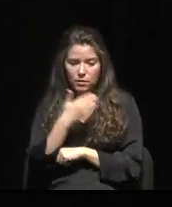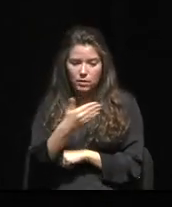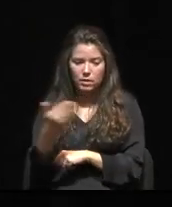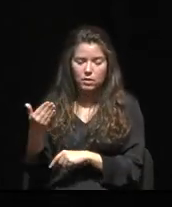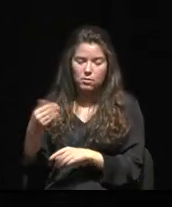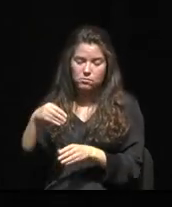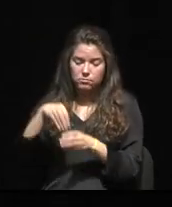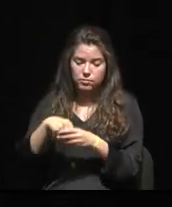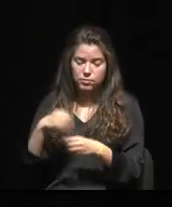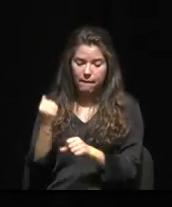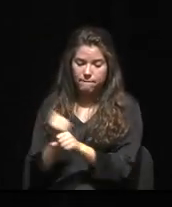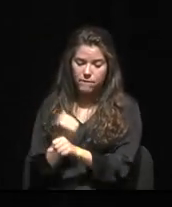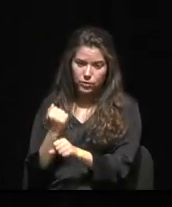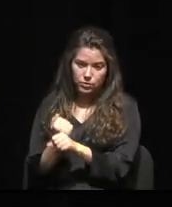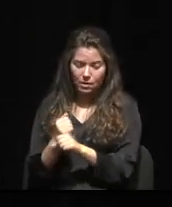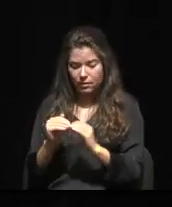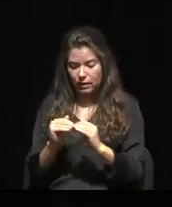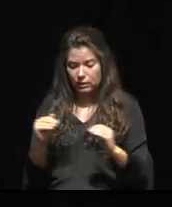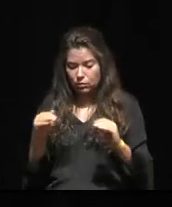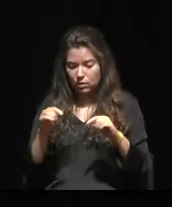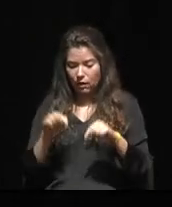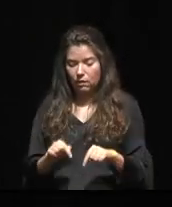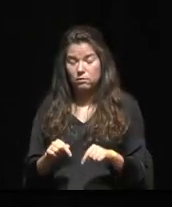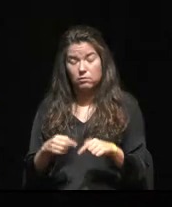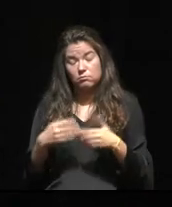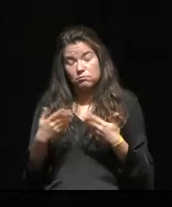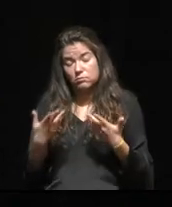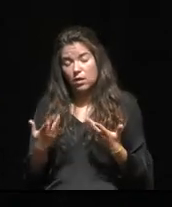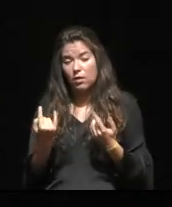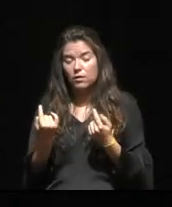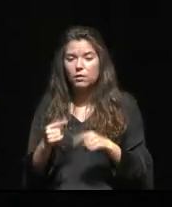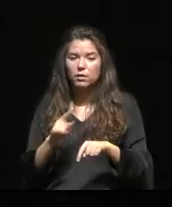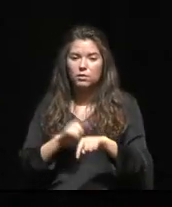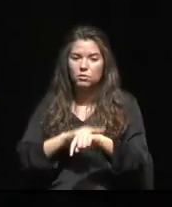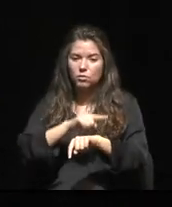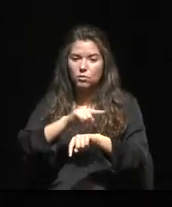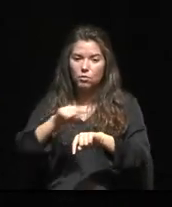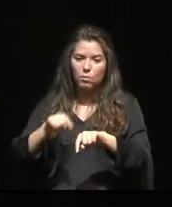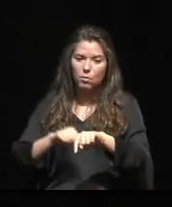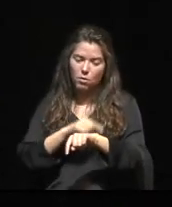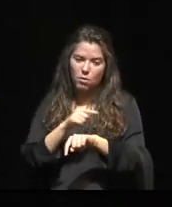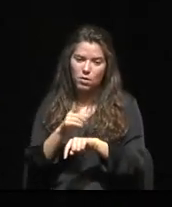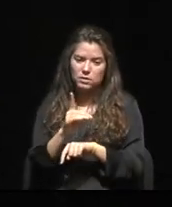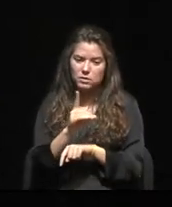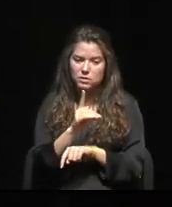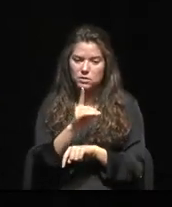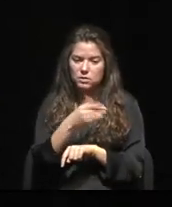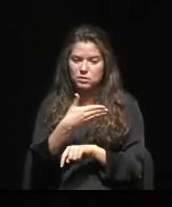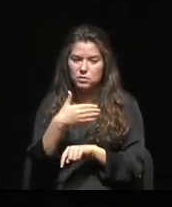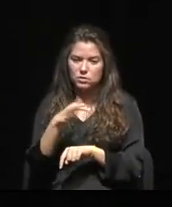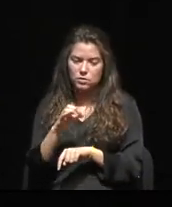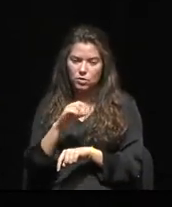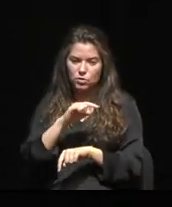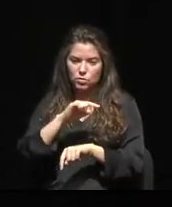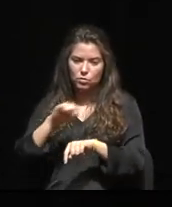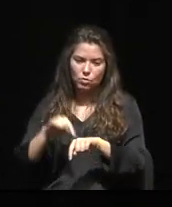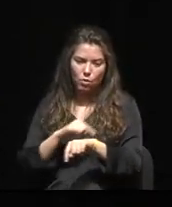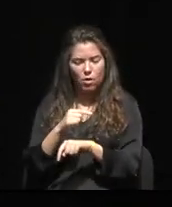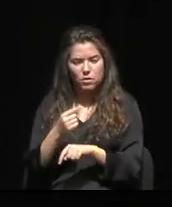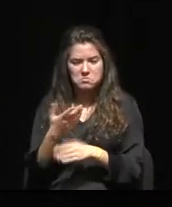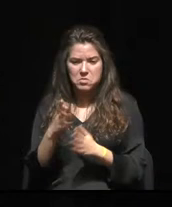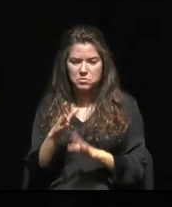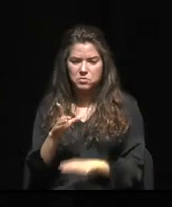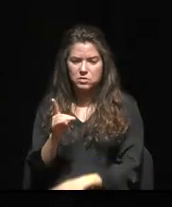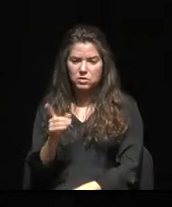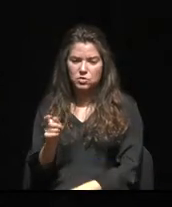funcional desta categoria tendo uma carga horária prevista de 618 horas cerca de 6 meses